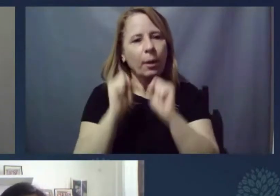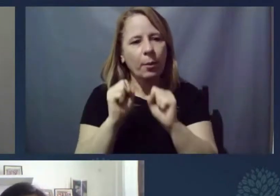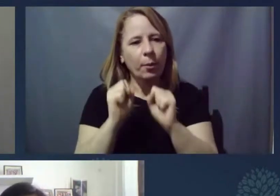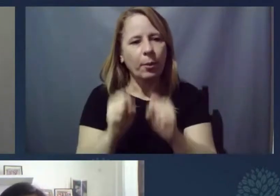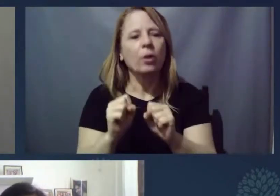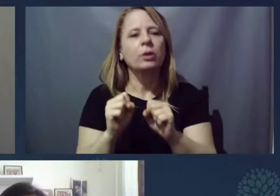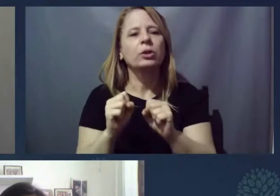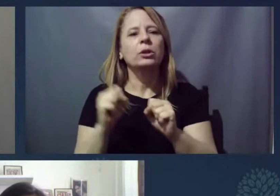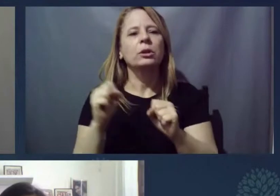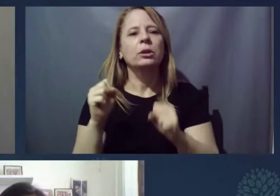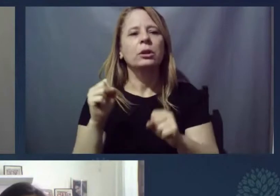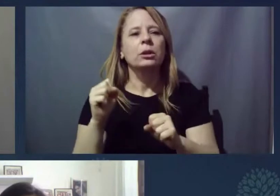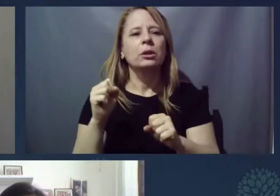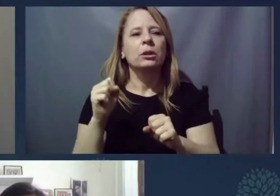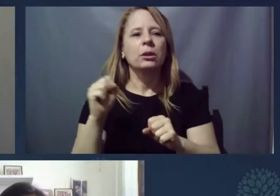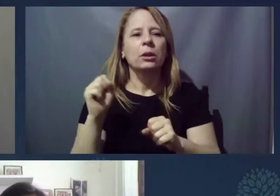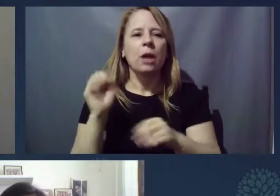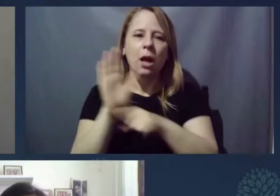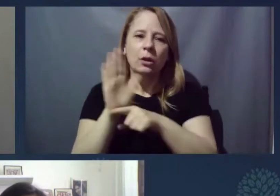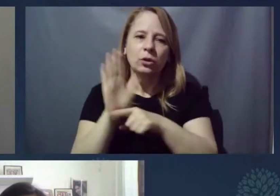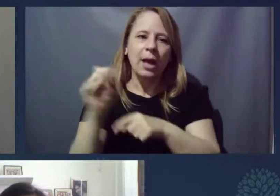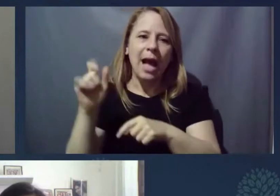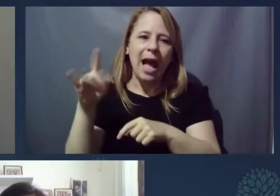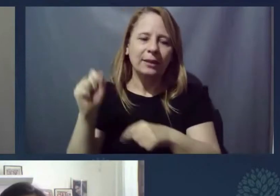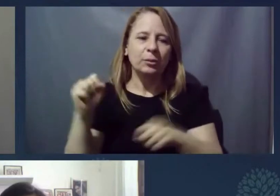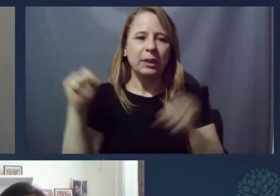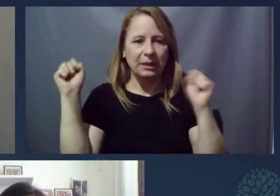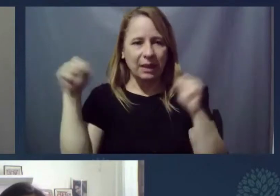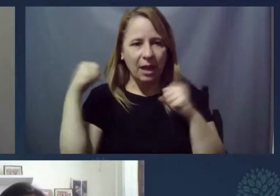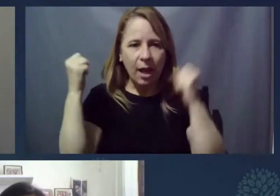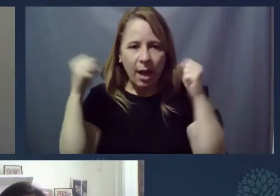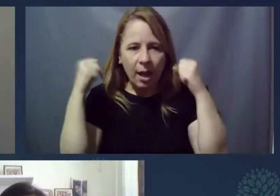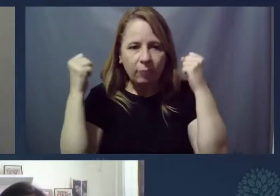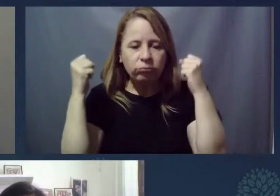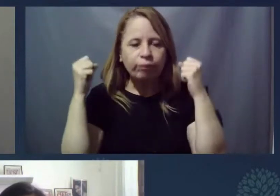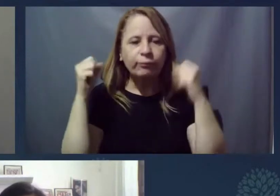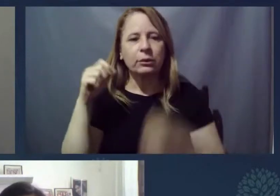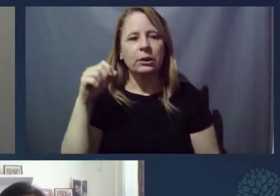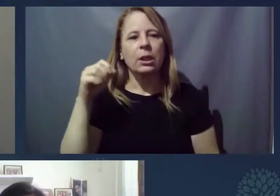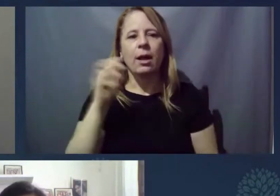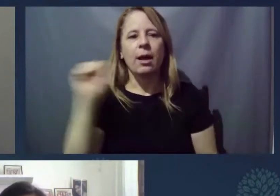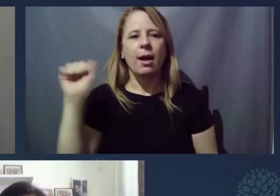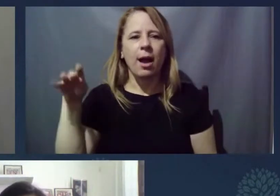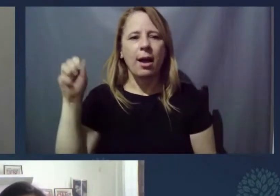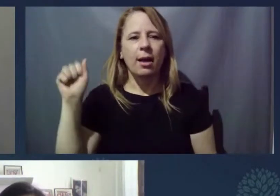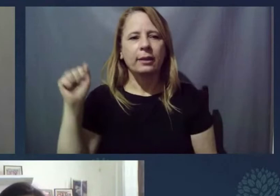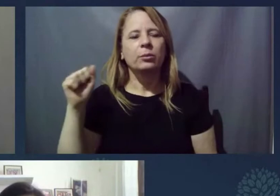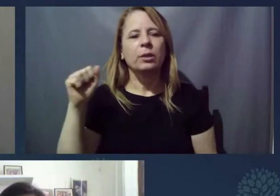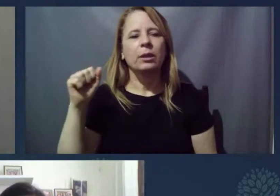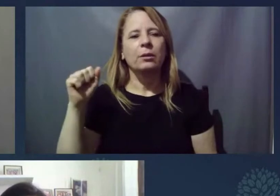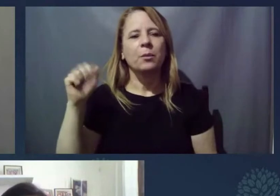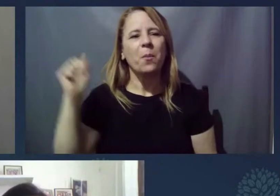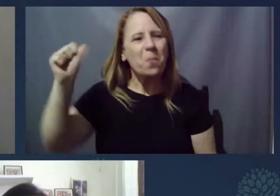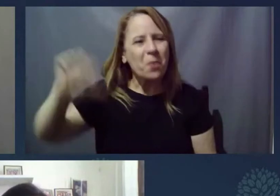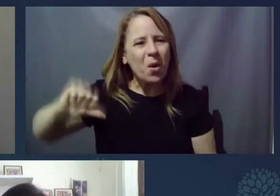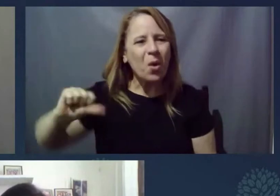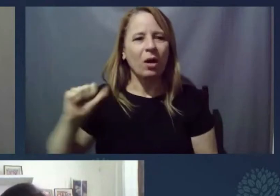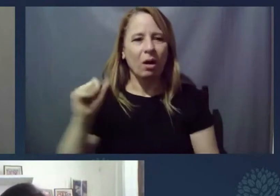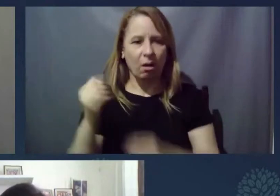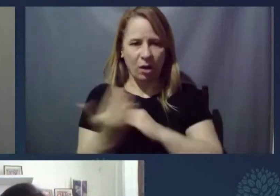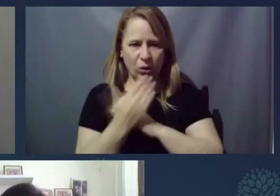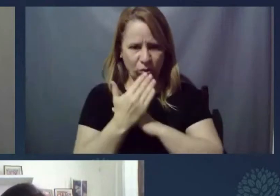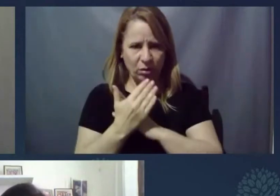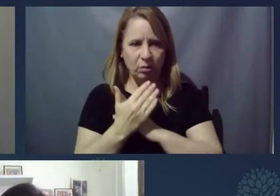crises? Gente, excelente. Esse é um outro tópico muito importante aí no manejo da asma. Por quê? A